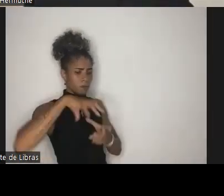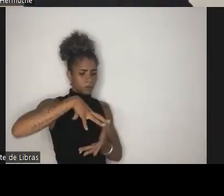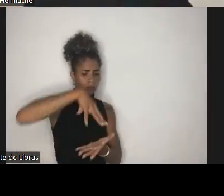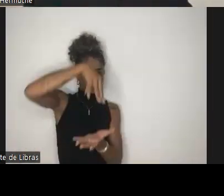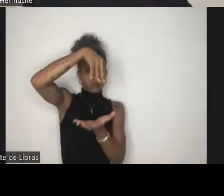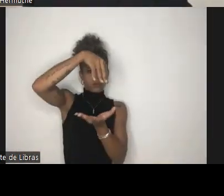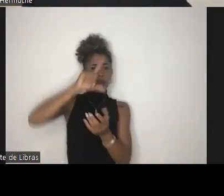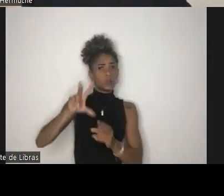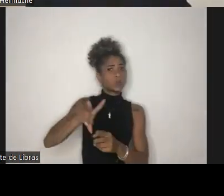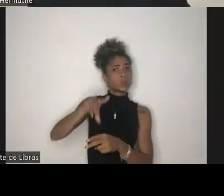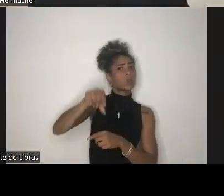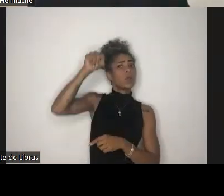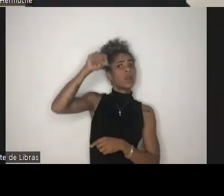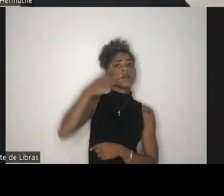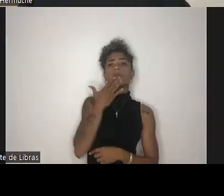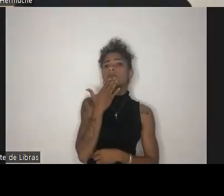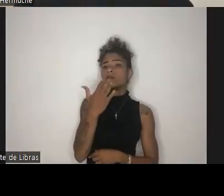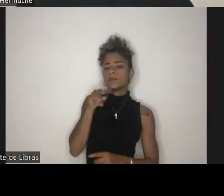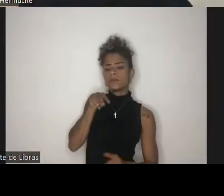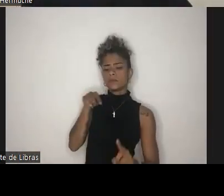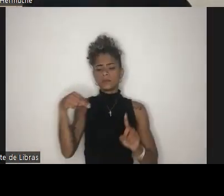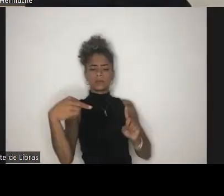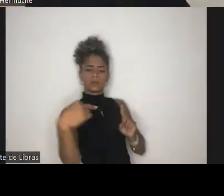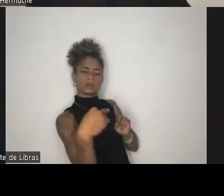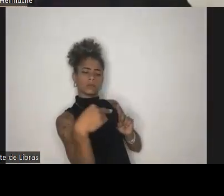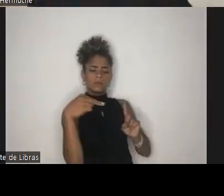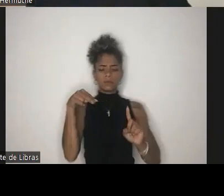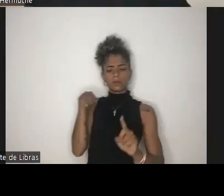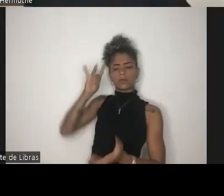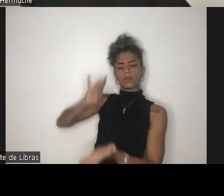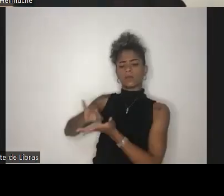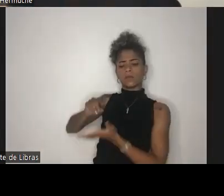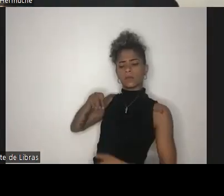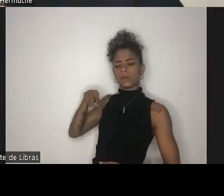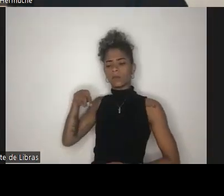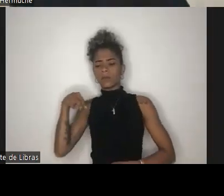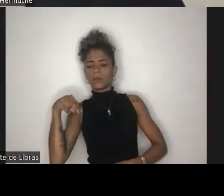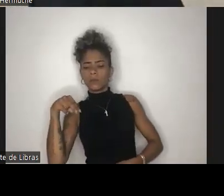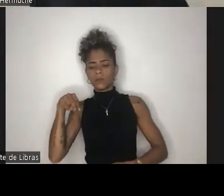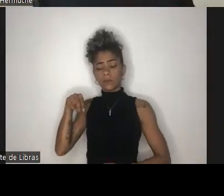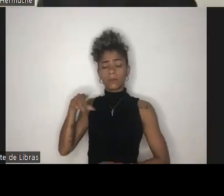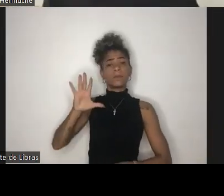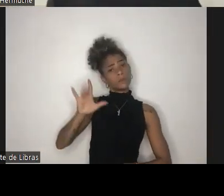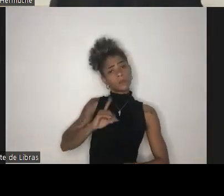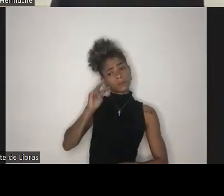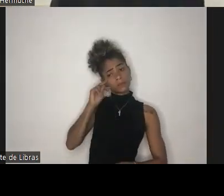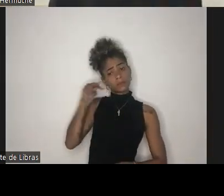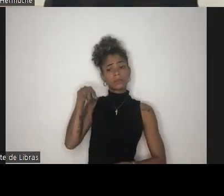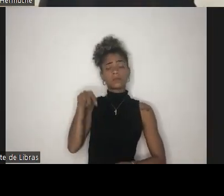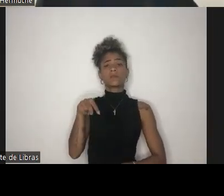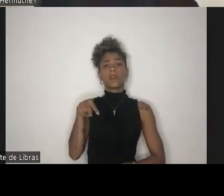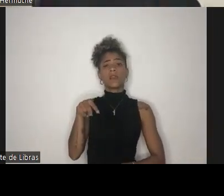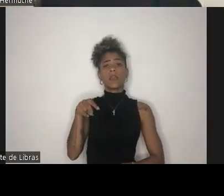em que tipo de olhar você vai ter diante da realidade né então assim determinados olhares eles